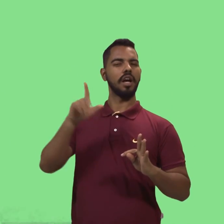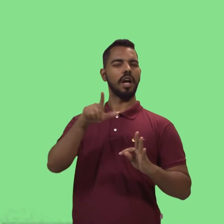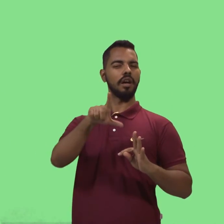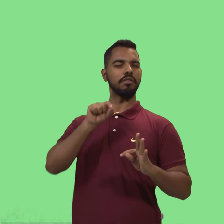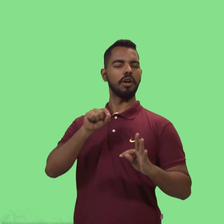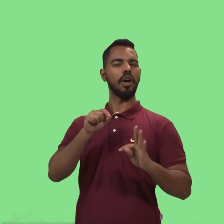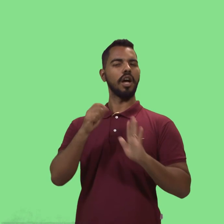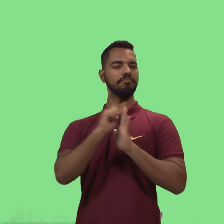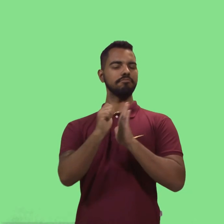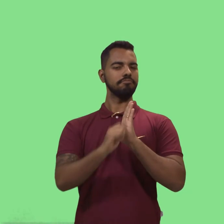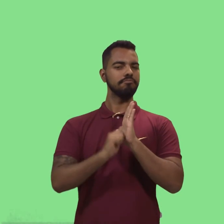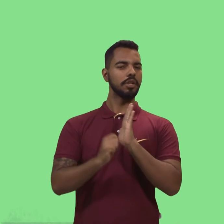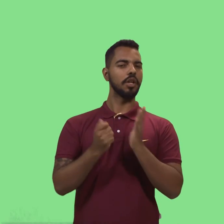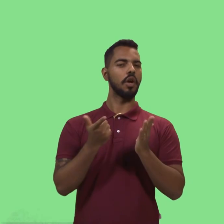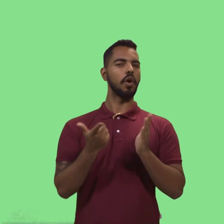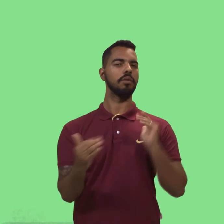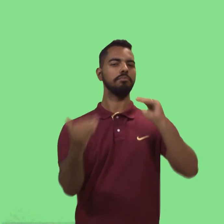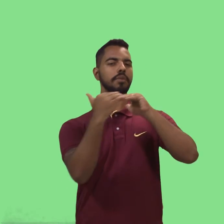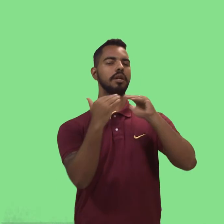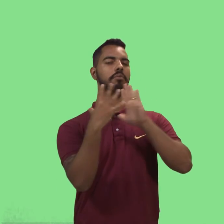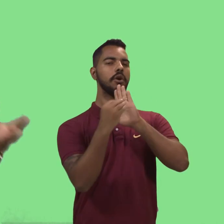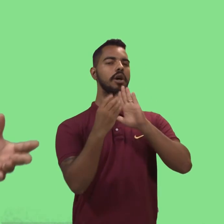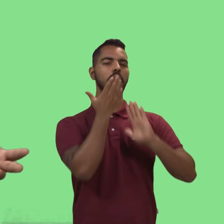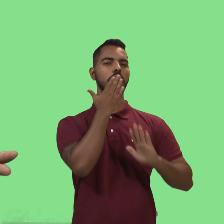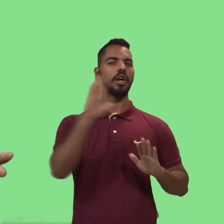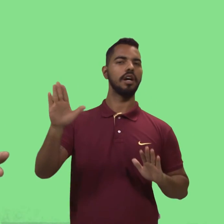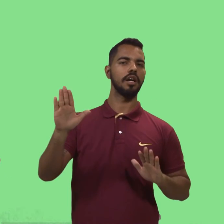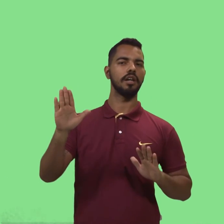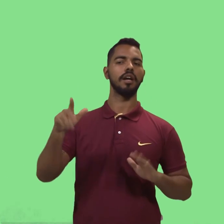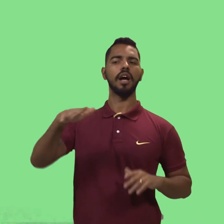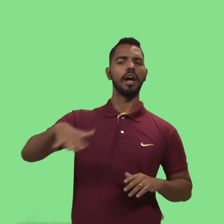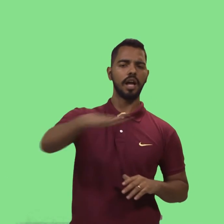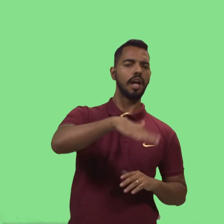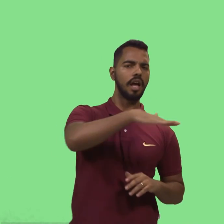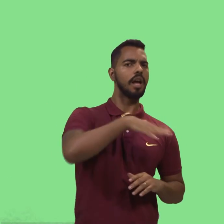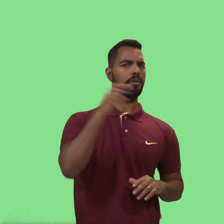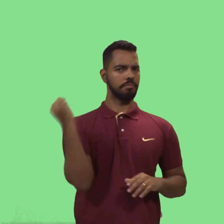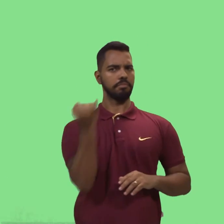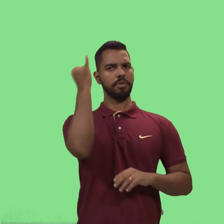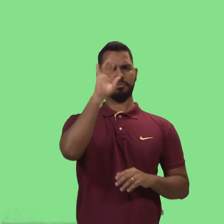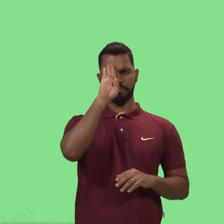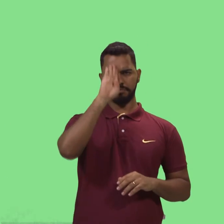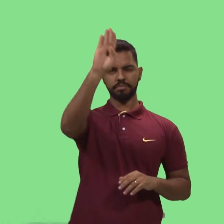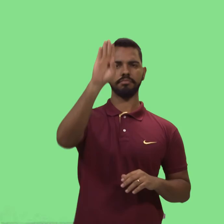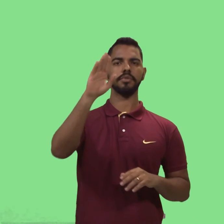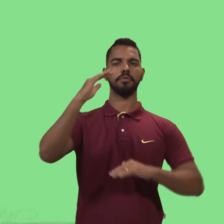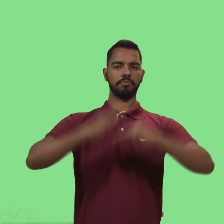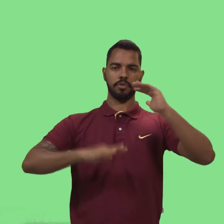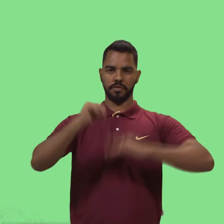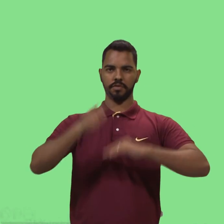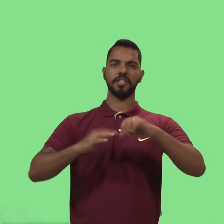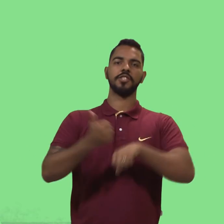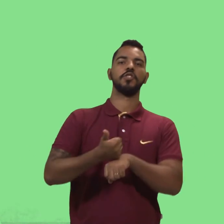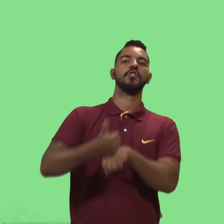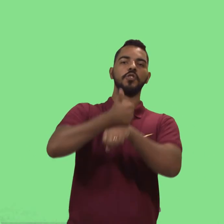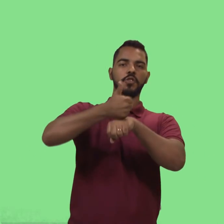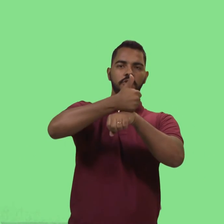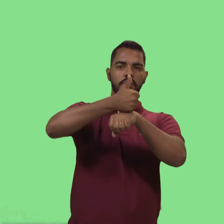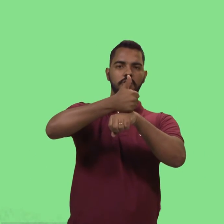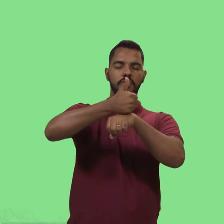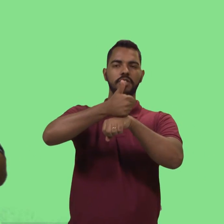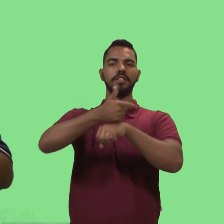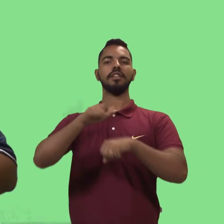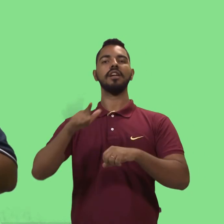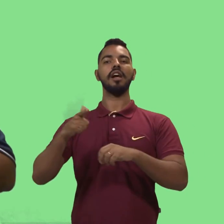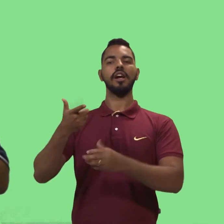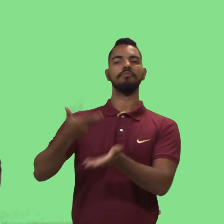é imprescindível para o profissional, né, de qualquer área, tanto para a correta redação dos textos, como para a tramitação